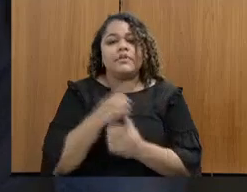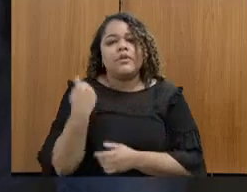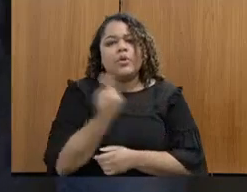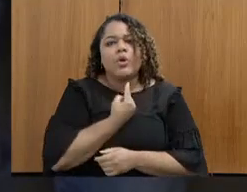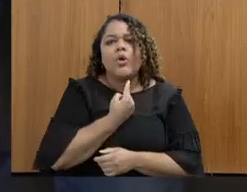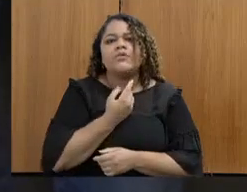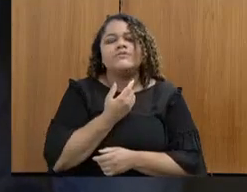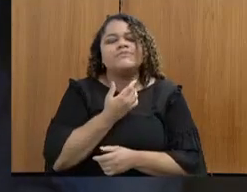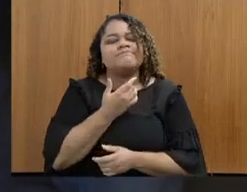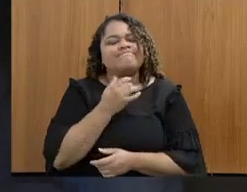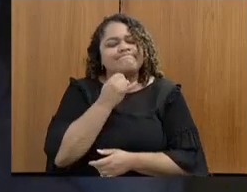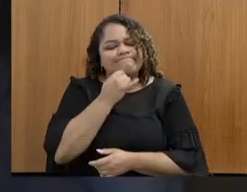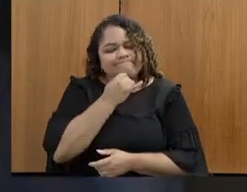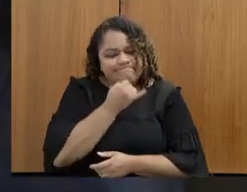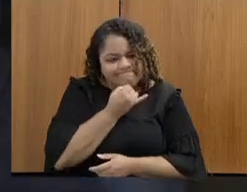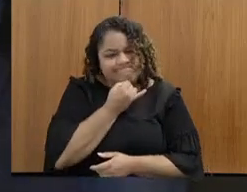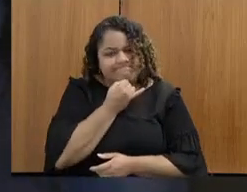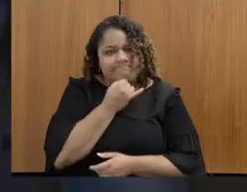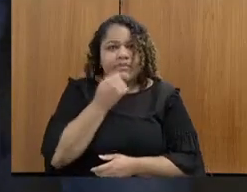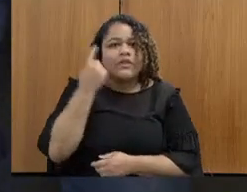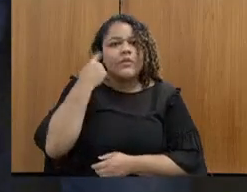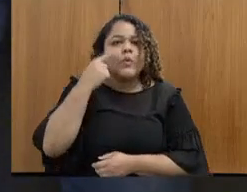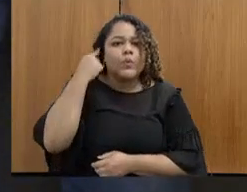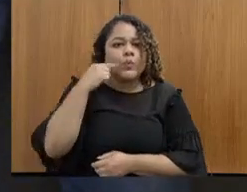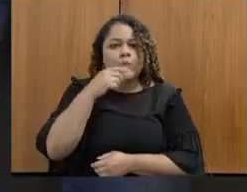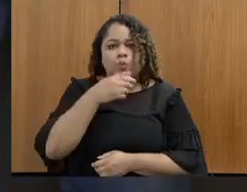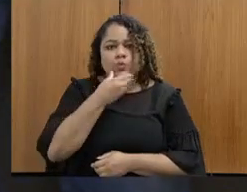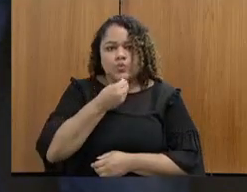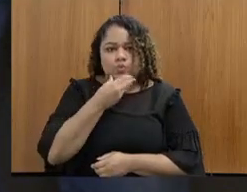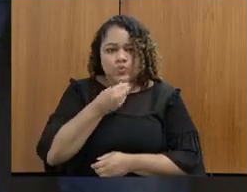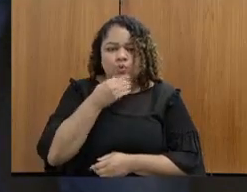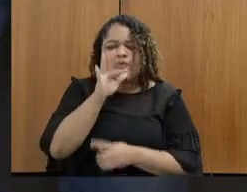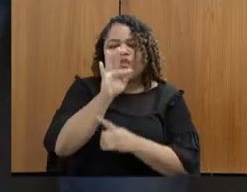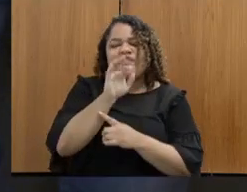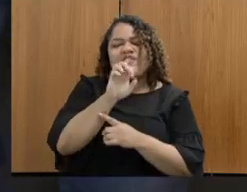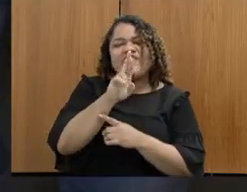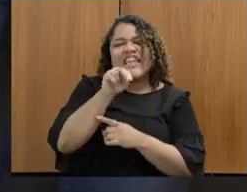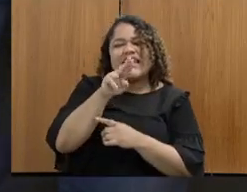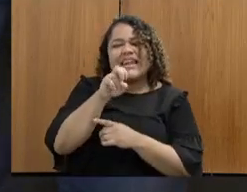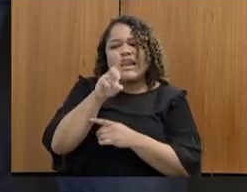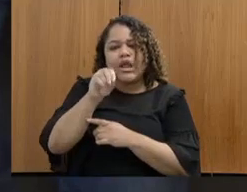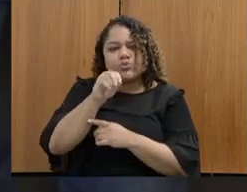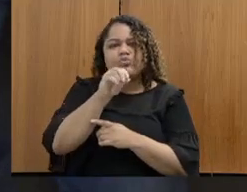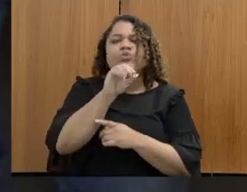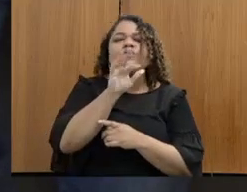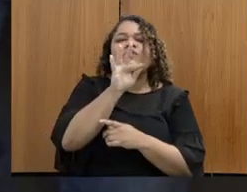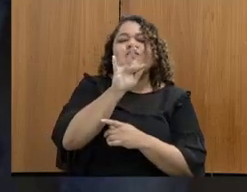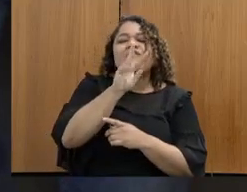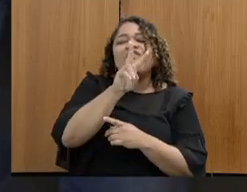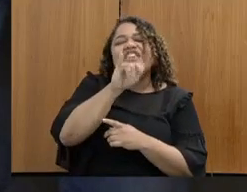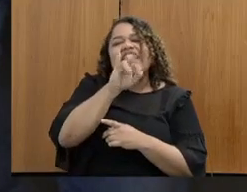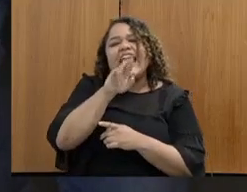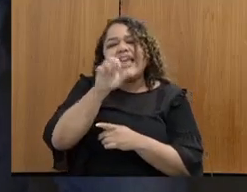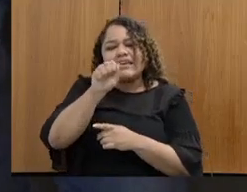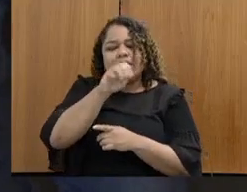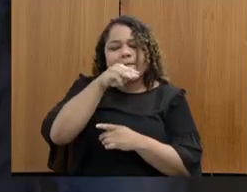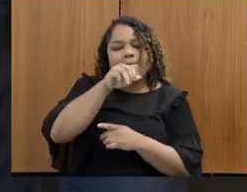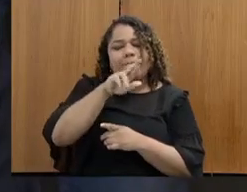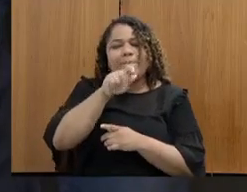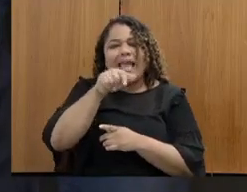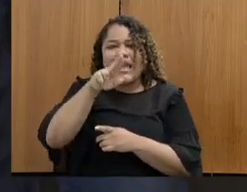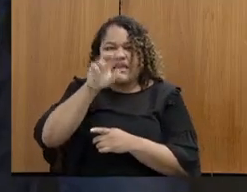falecimento do Dr Fernando Vieira Marques perito médico Legista